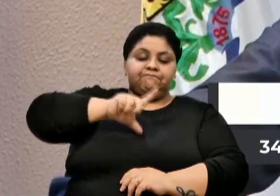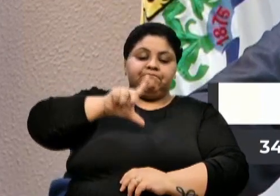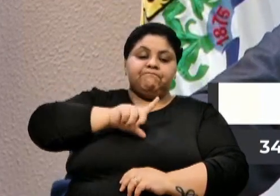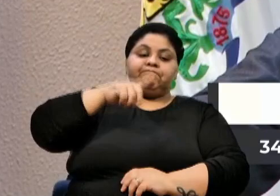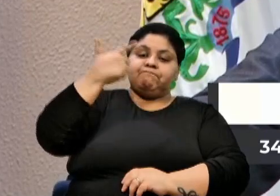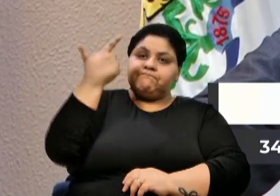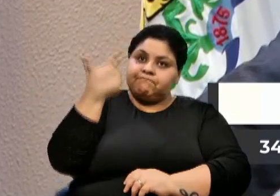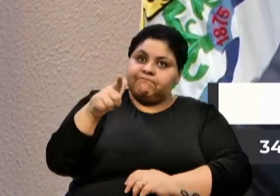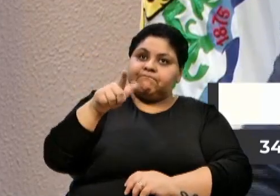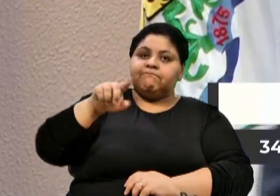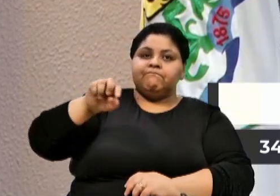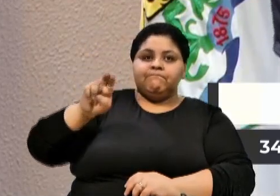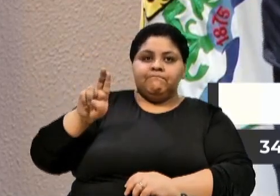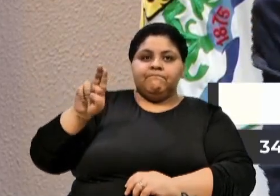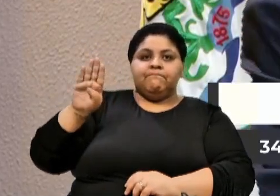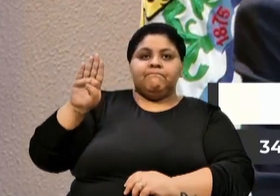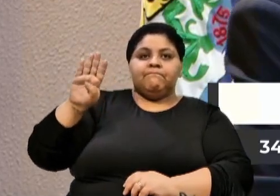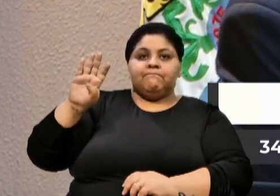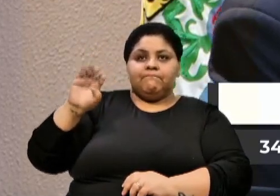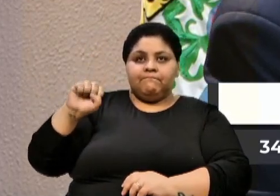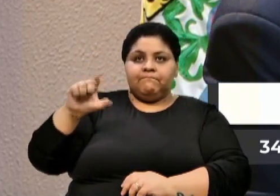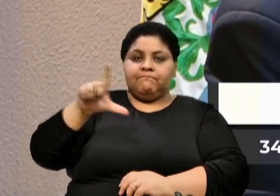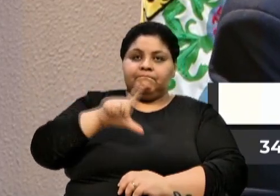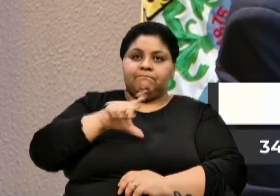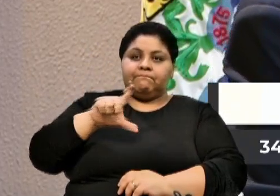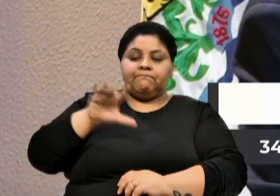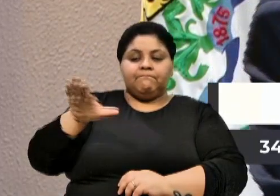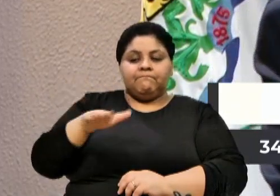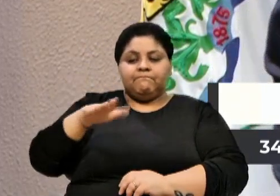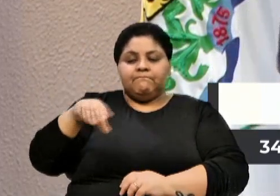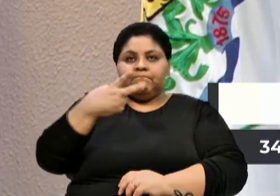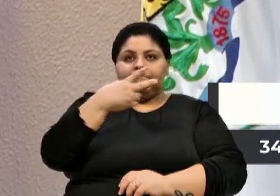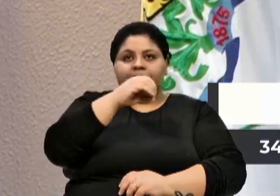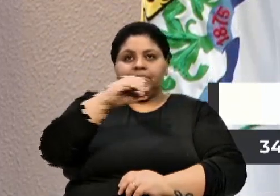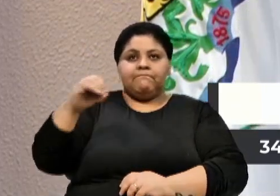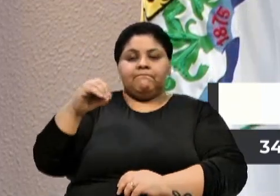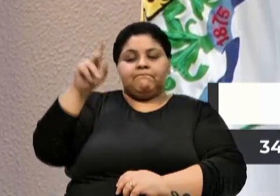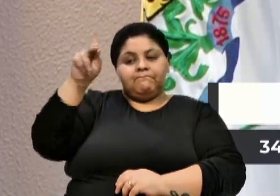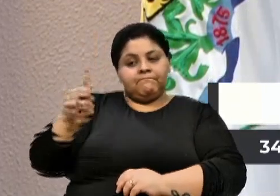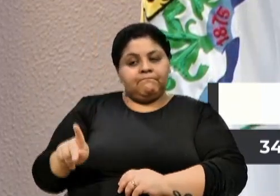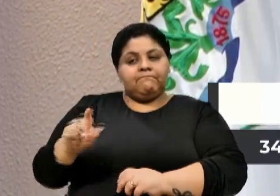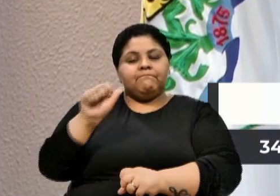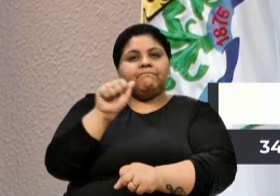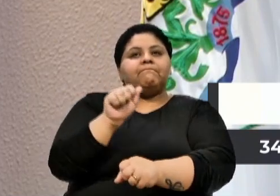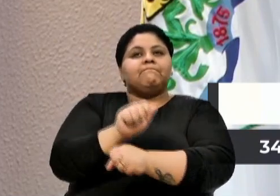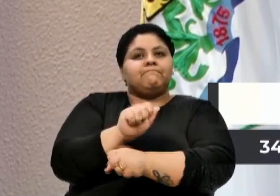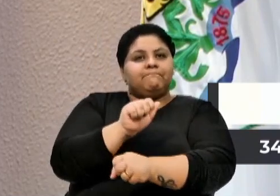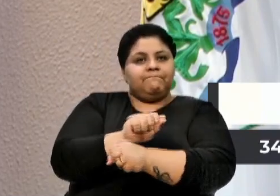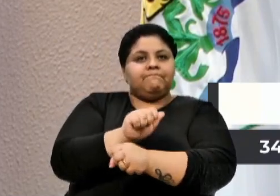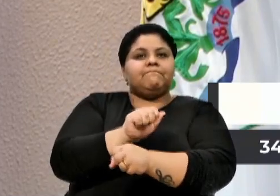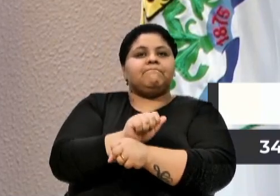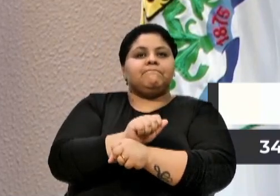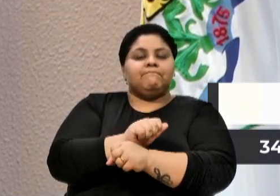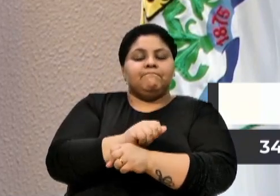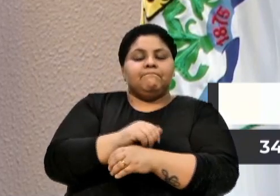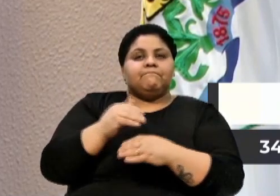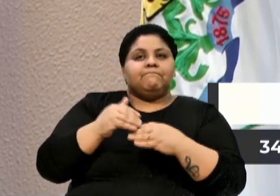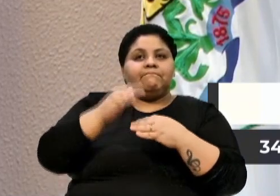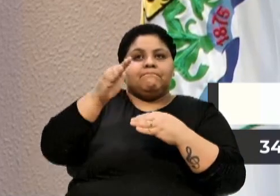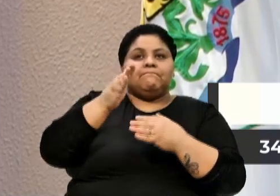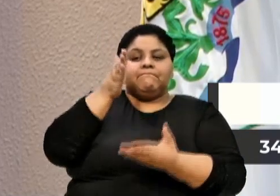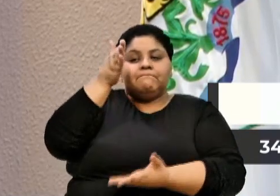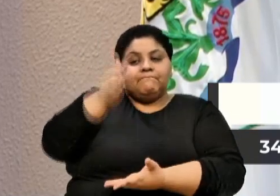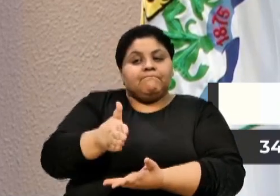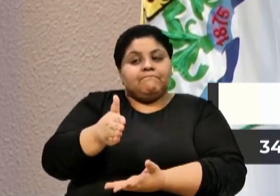lá na UBS, onde que tinha aproximadamente aí 200 pessoas na lista de espera, e mais da metade tiveram